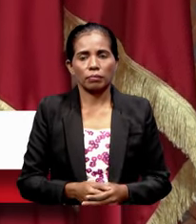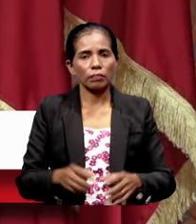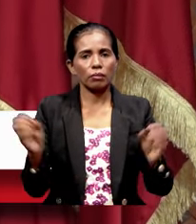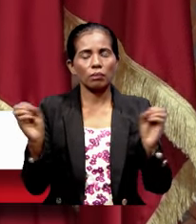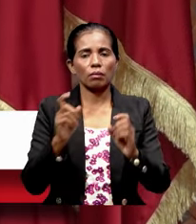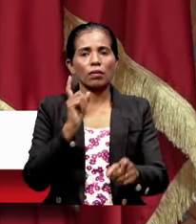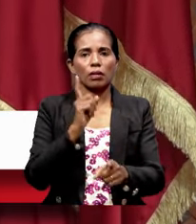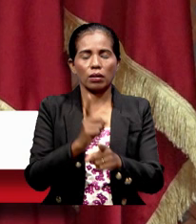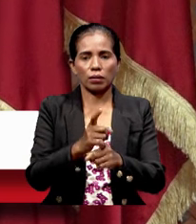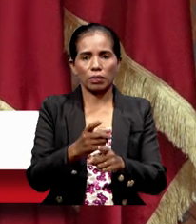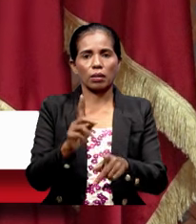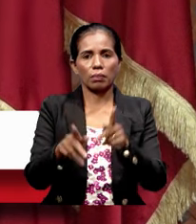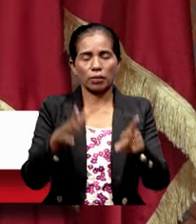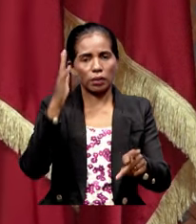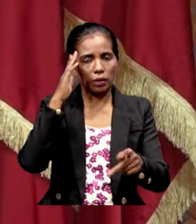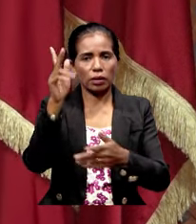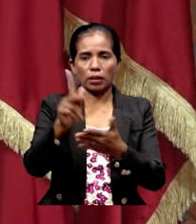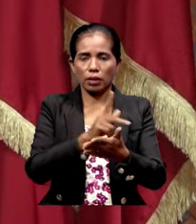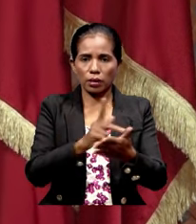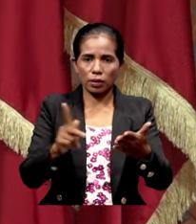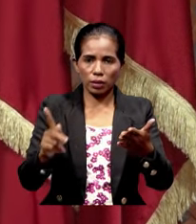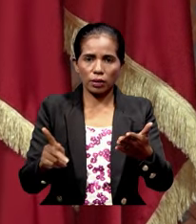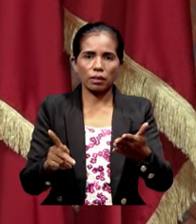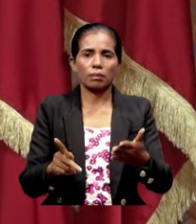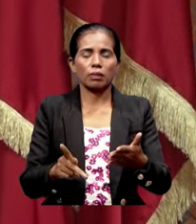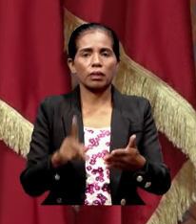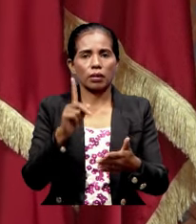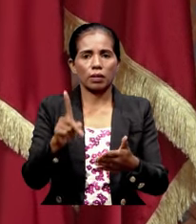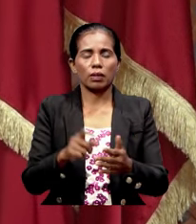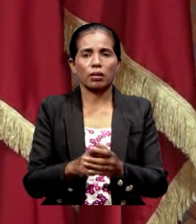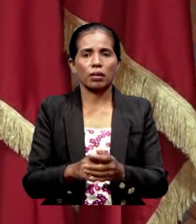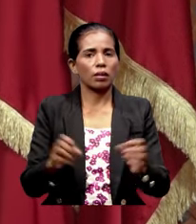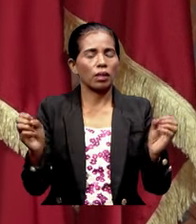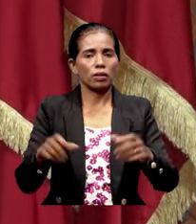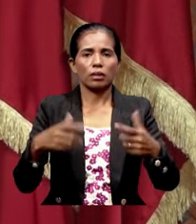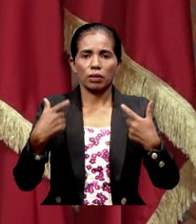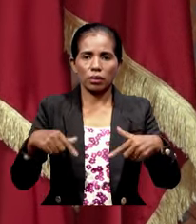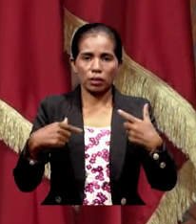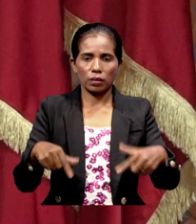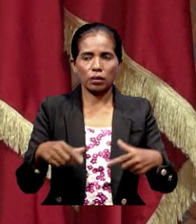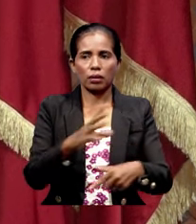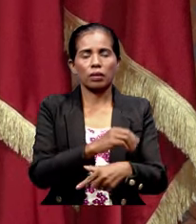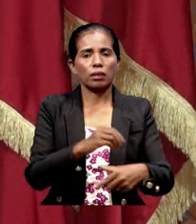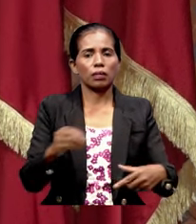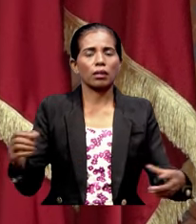laos homicídio, crime de sangue, los assaltos mão armada banguida,